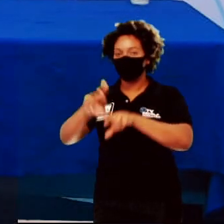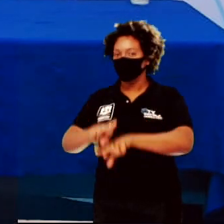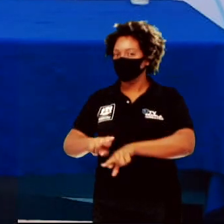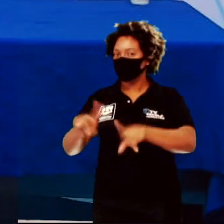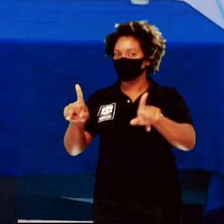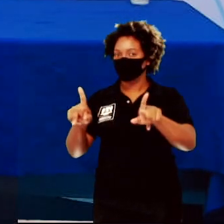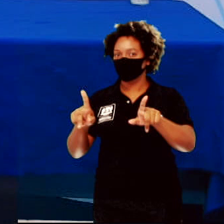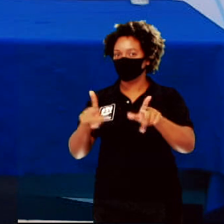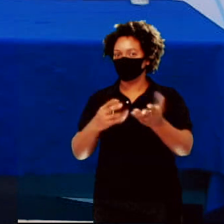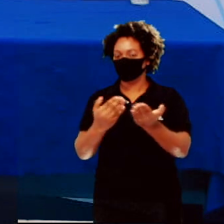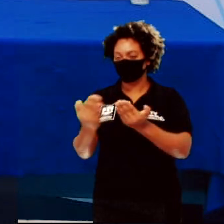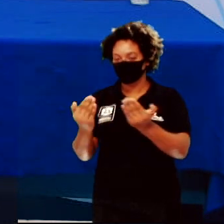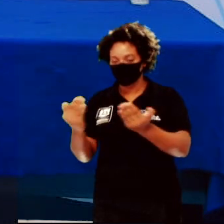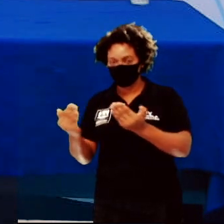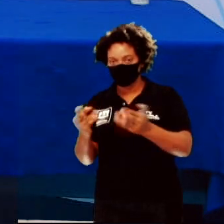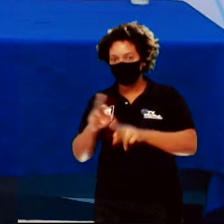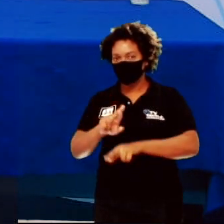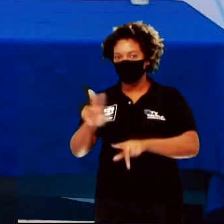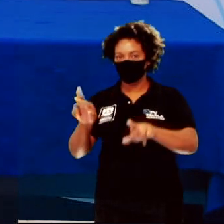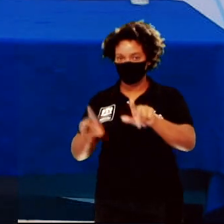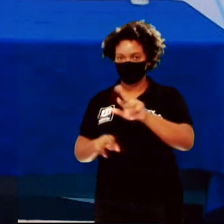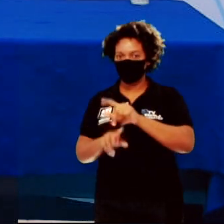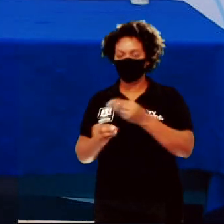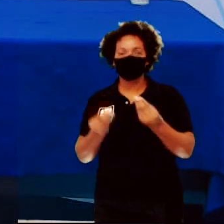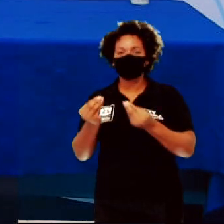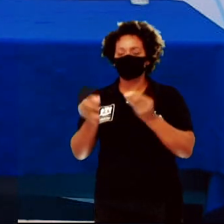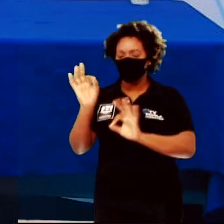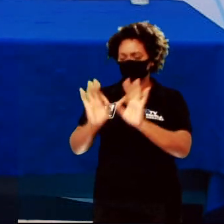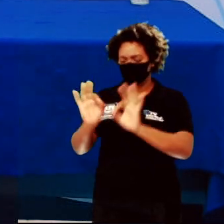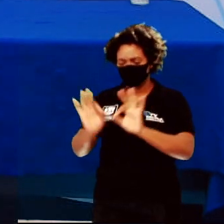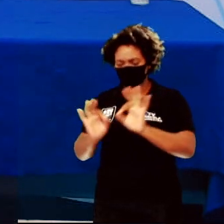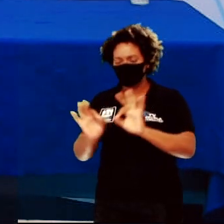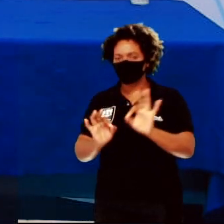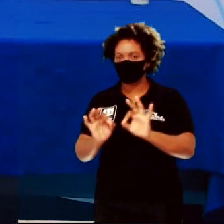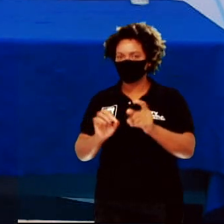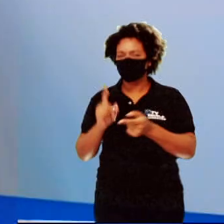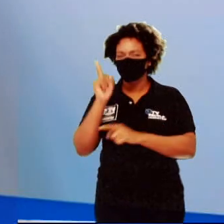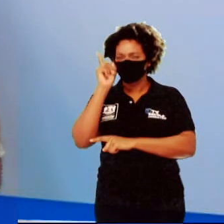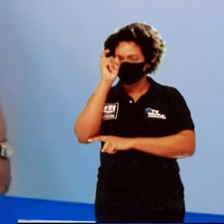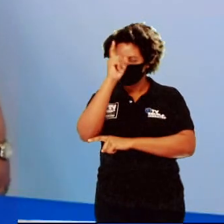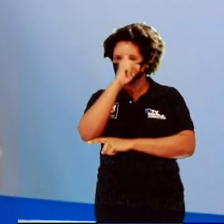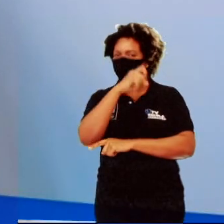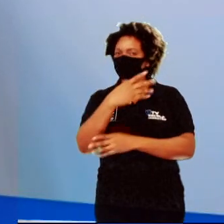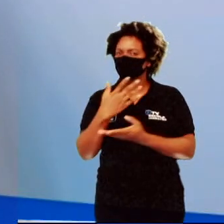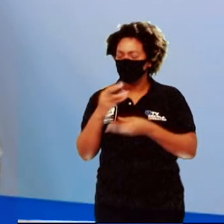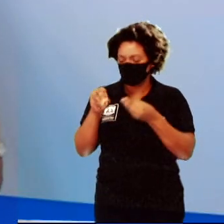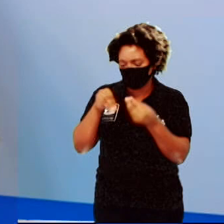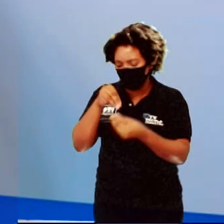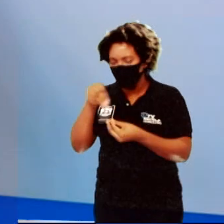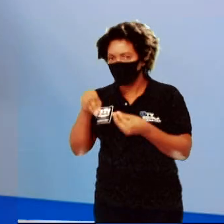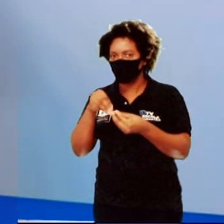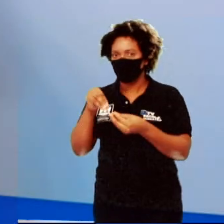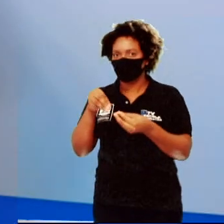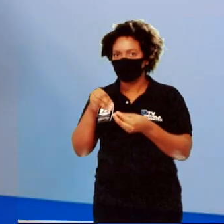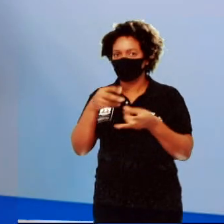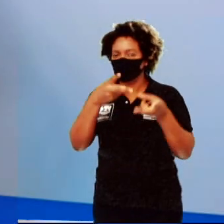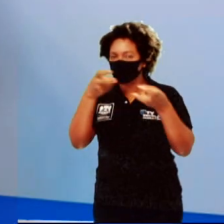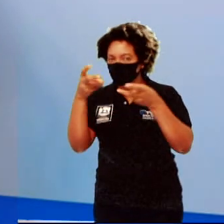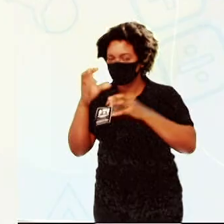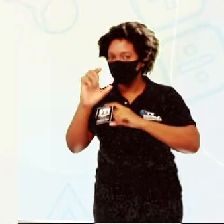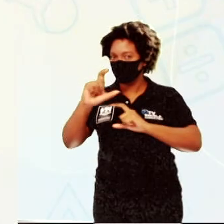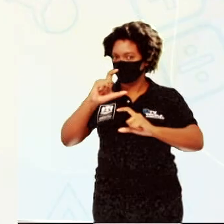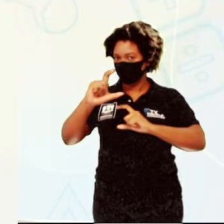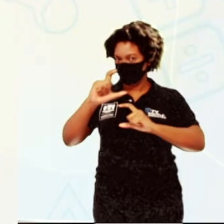mundo. E como fazer? Isso deve ter dado muita confusão. Olha só essa charge